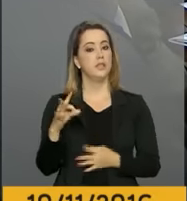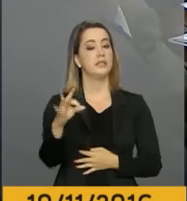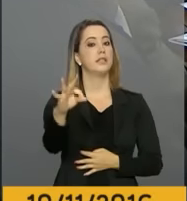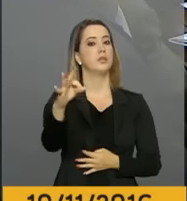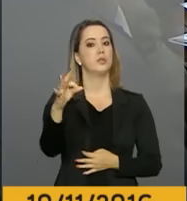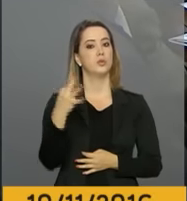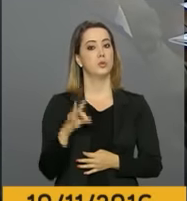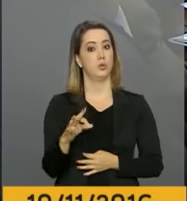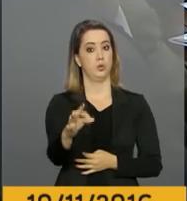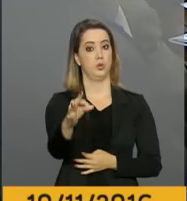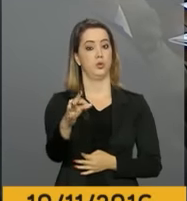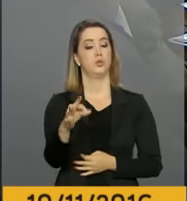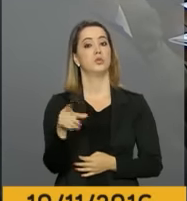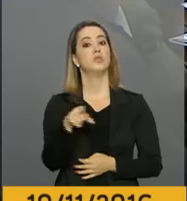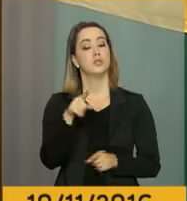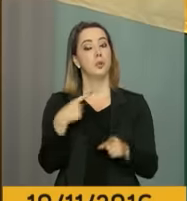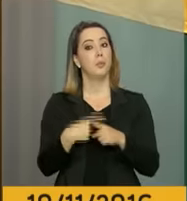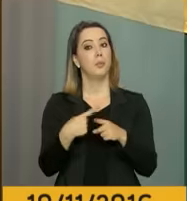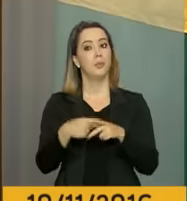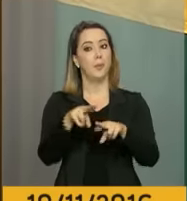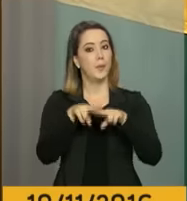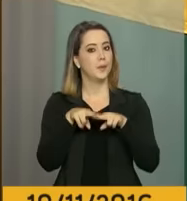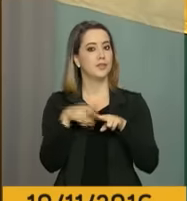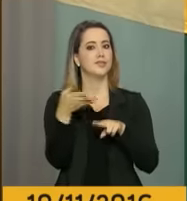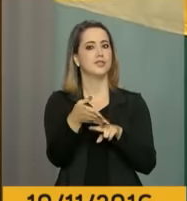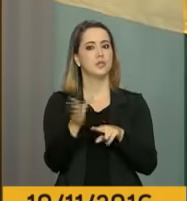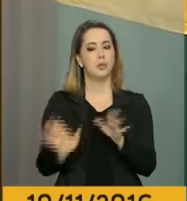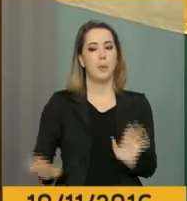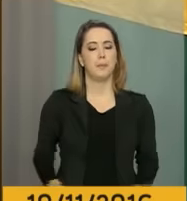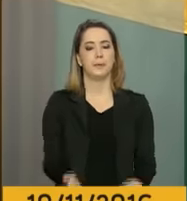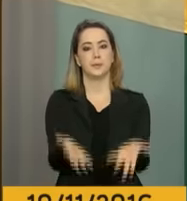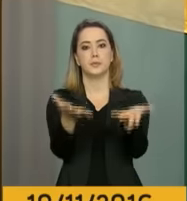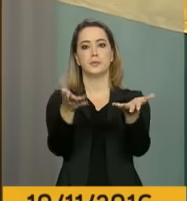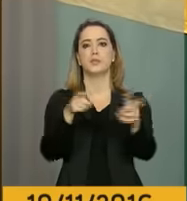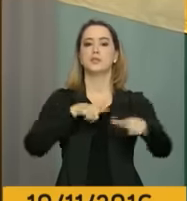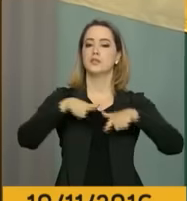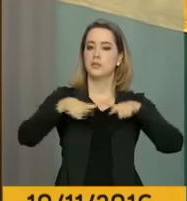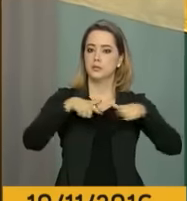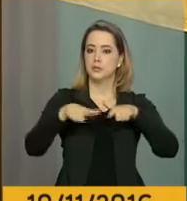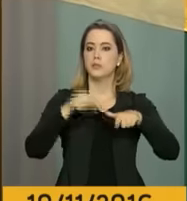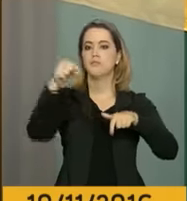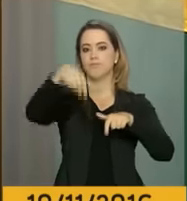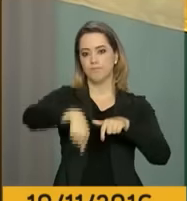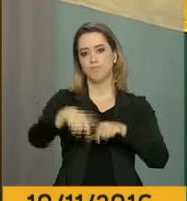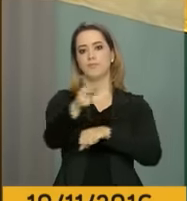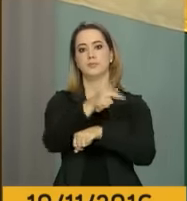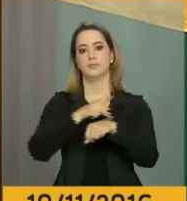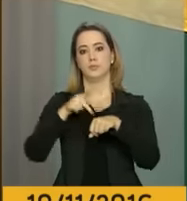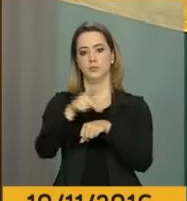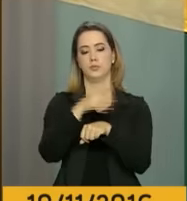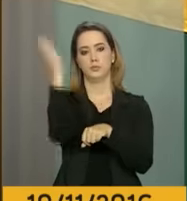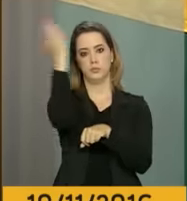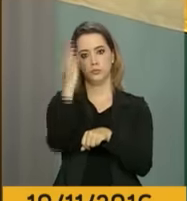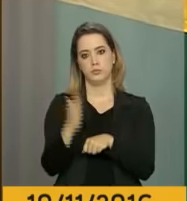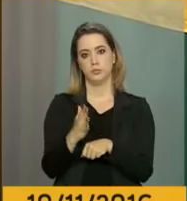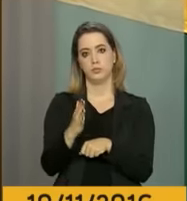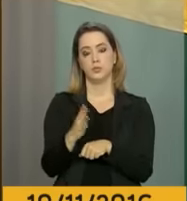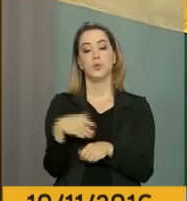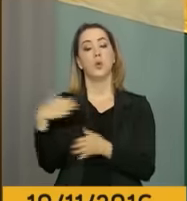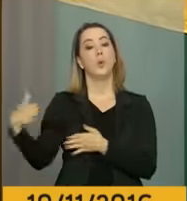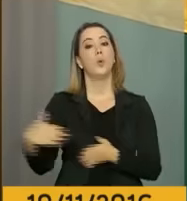tecnológicos e, portanto, geradores de emprego no nosso país. O caminho para o desenvolvimento